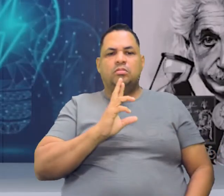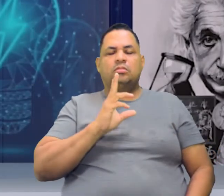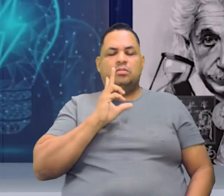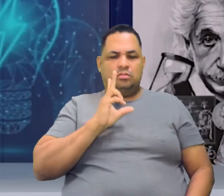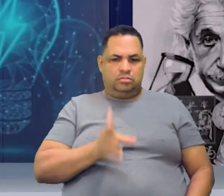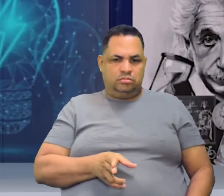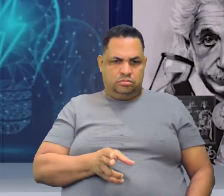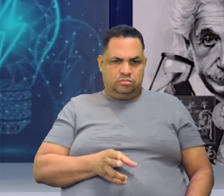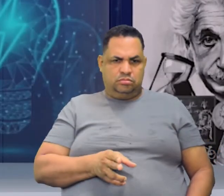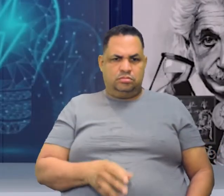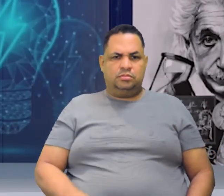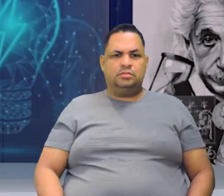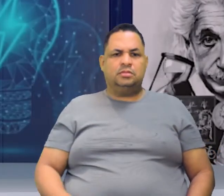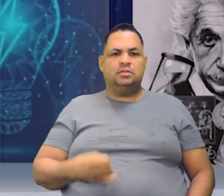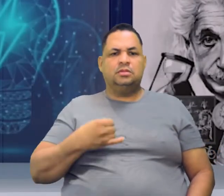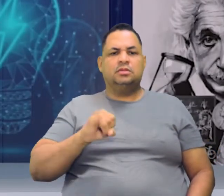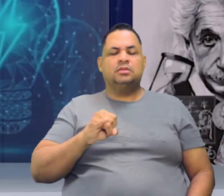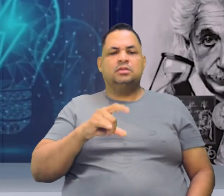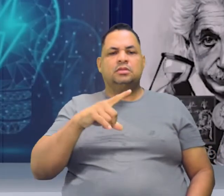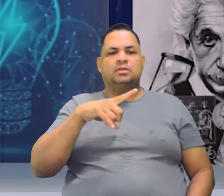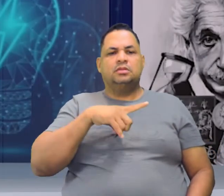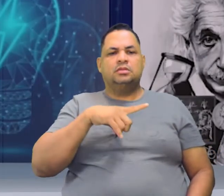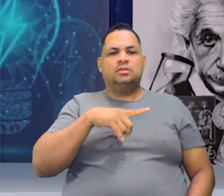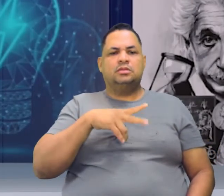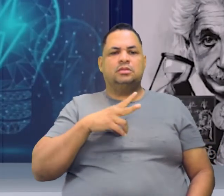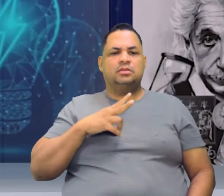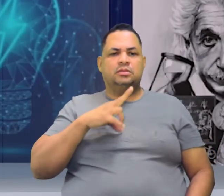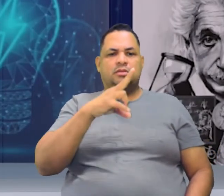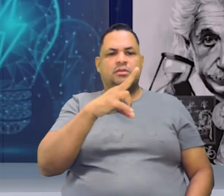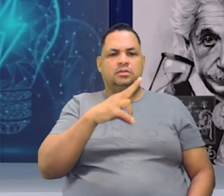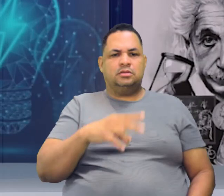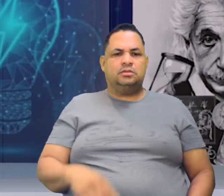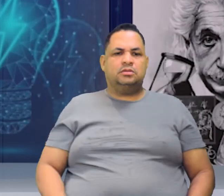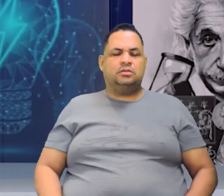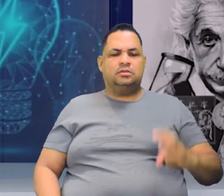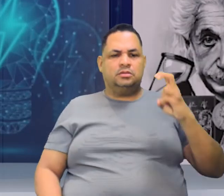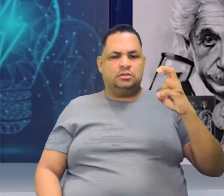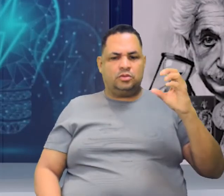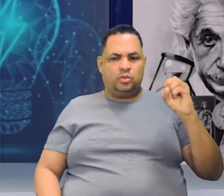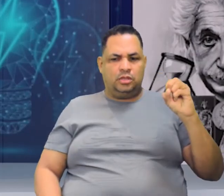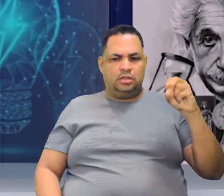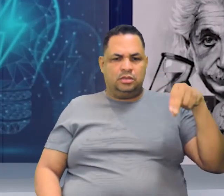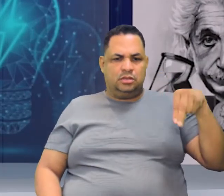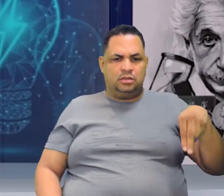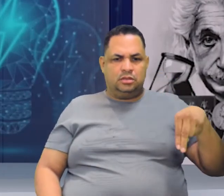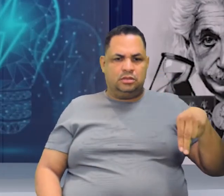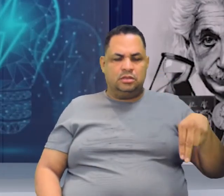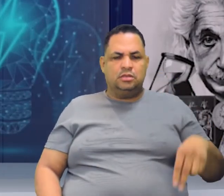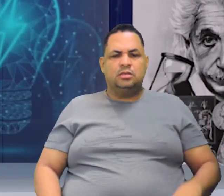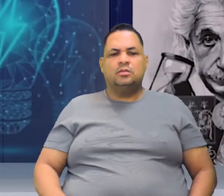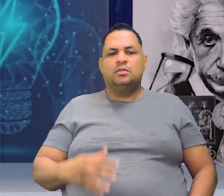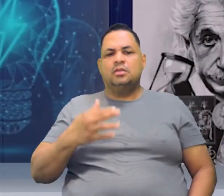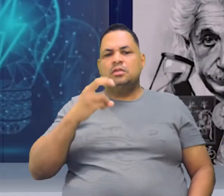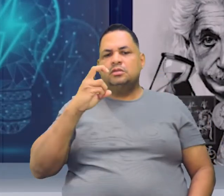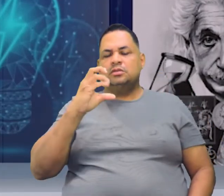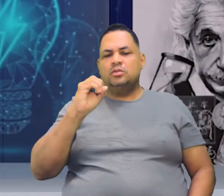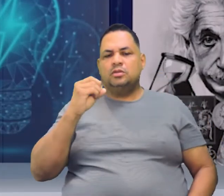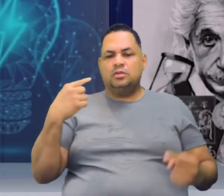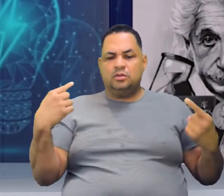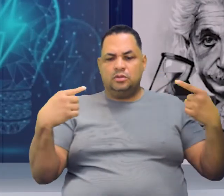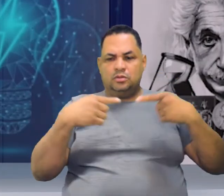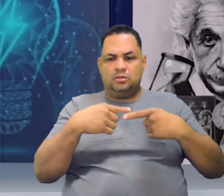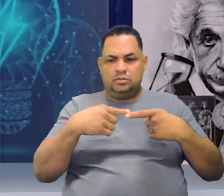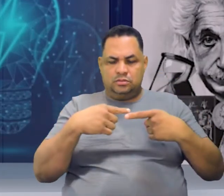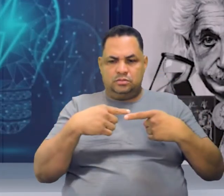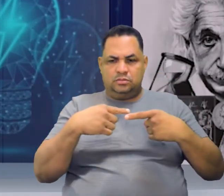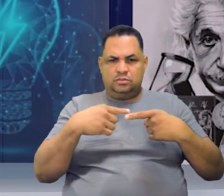sentido, tá? Agora, se tu tem, por exemplo, uma força de ação de 50 newtons e uma força de atrito que se opõe ao movimento de